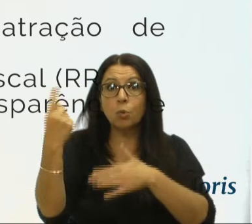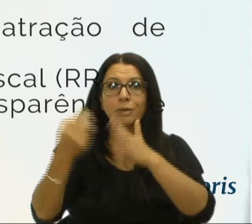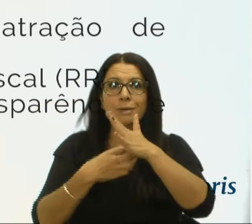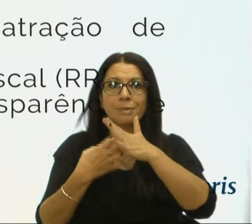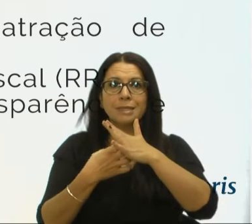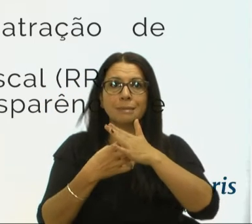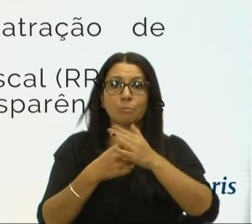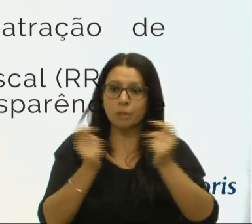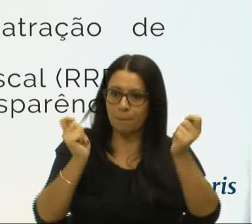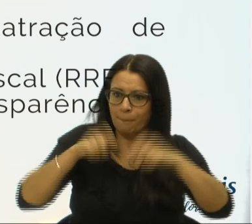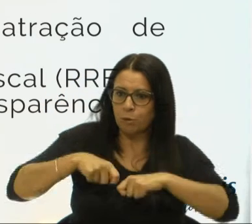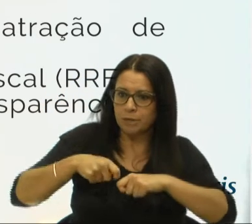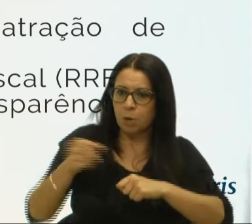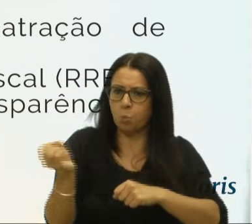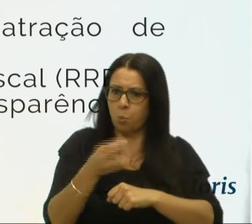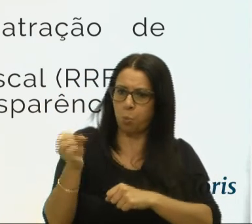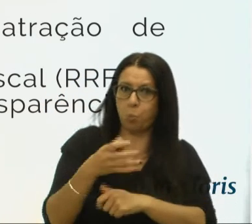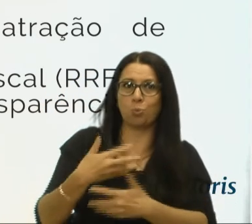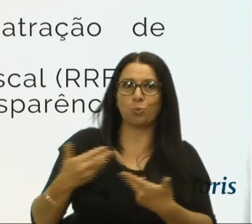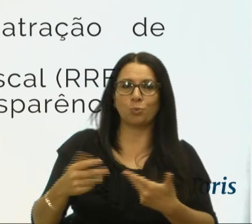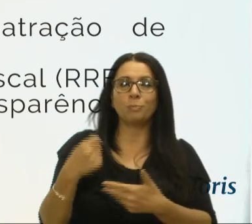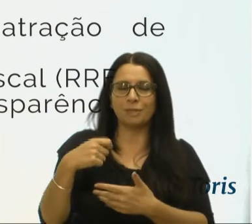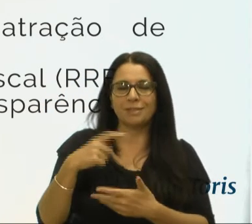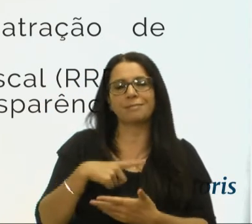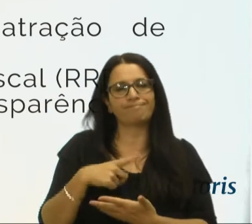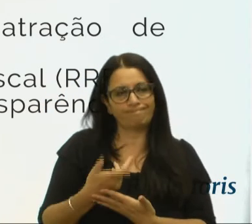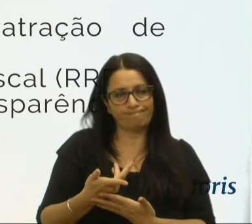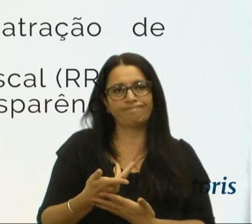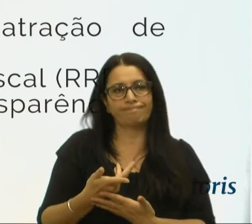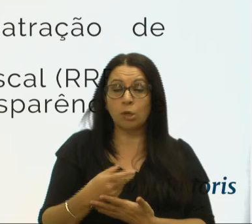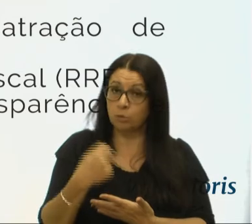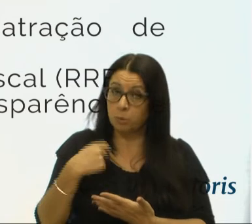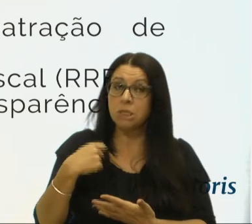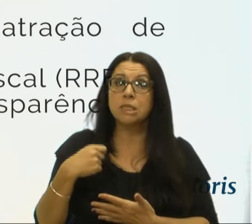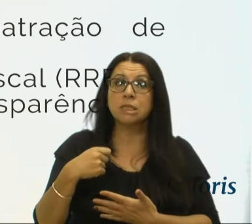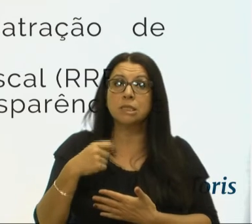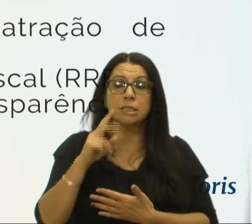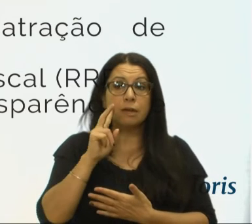o potencial e a inovação que precisa ter. Então, precisa se